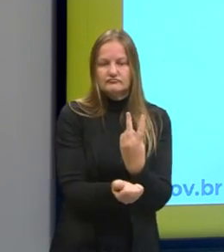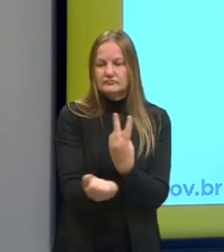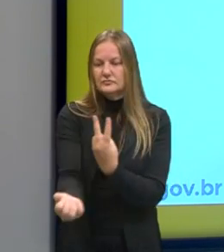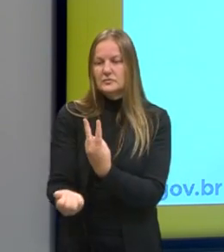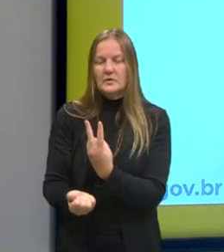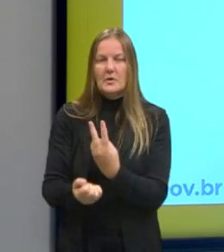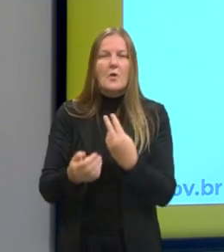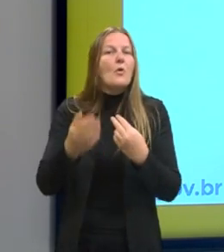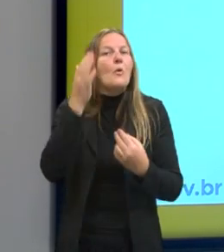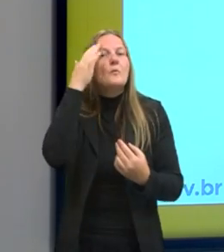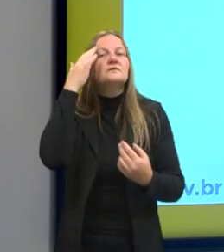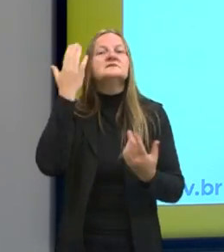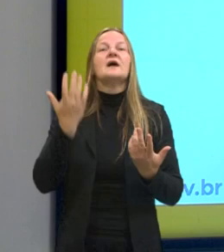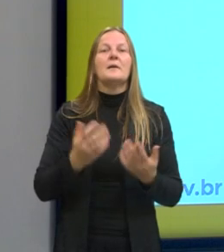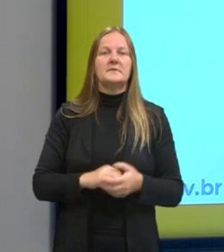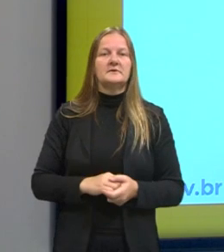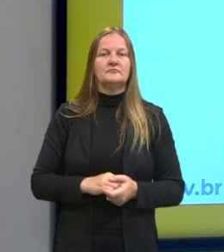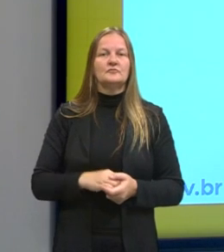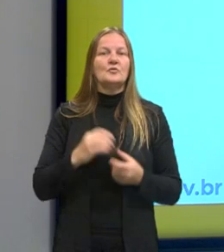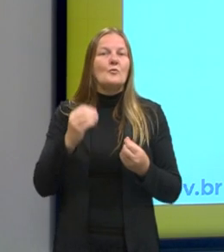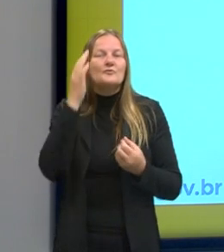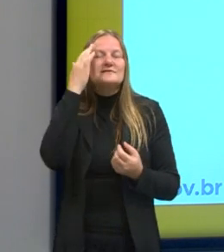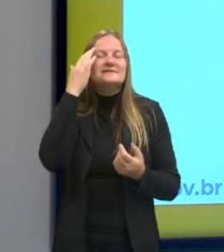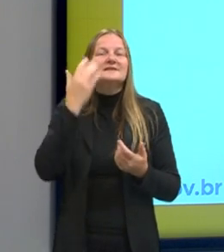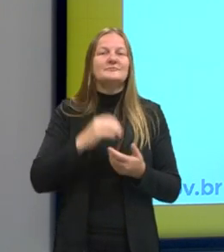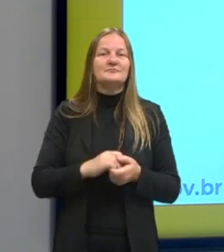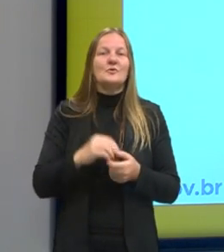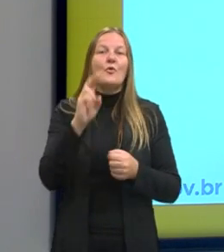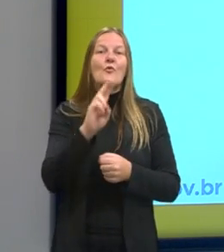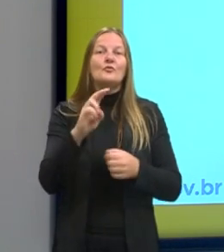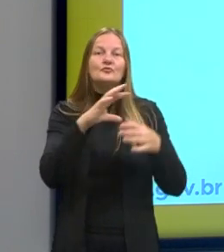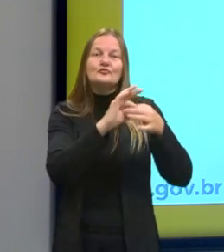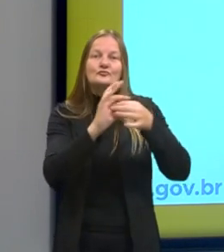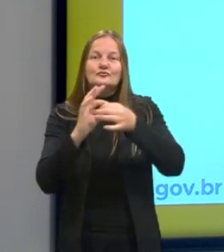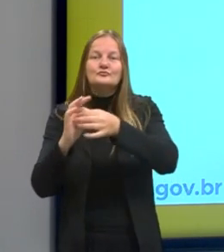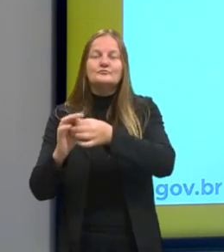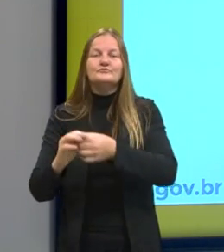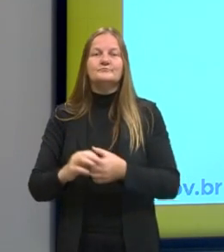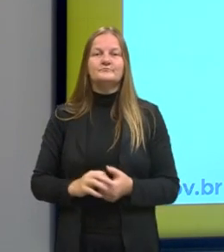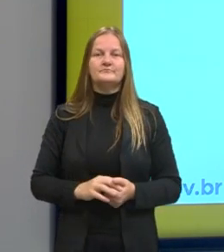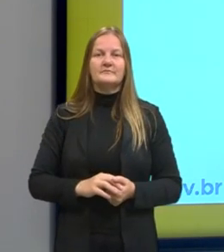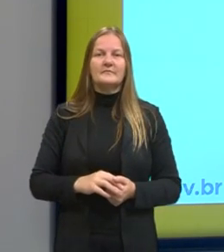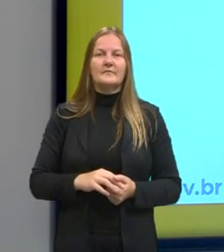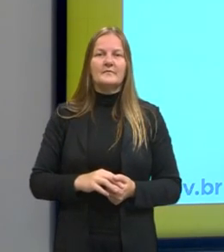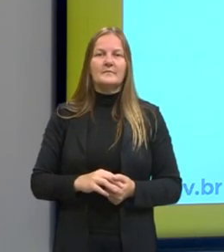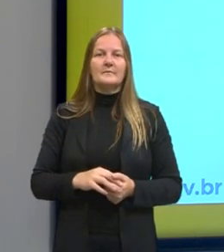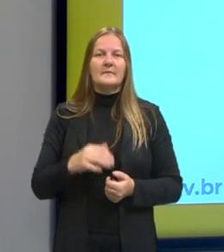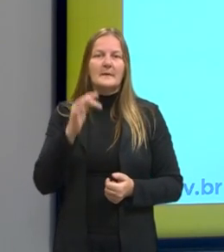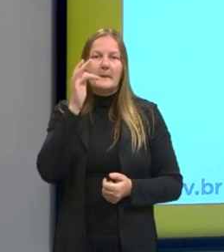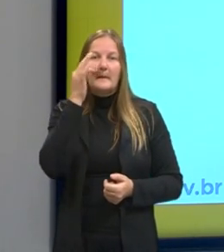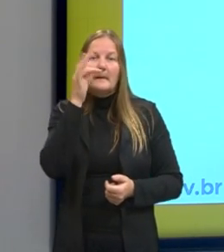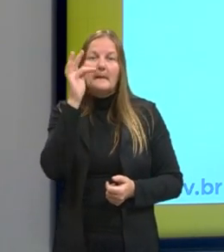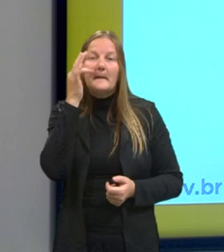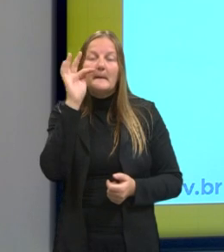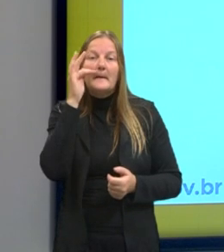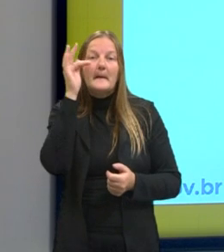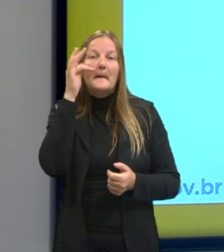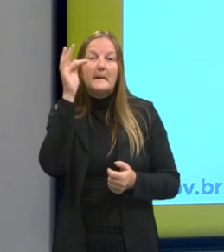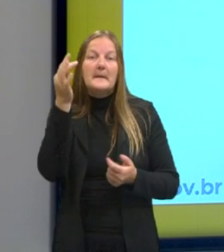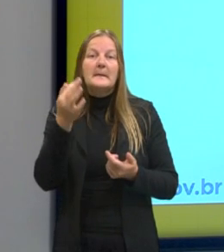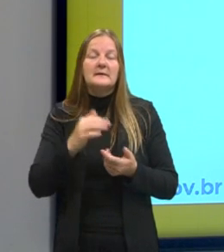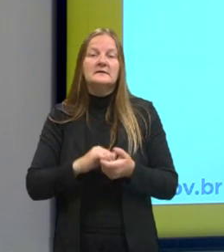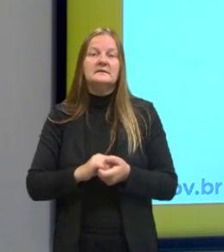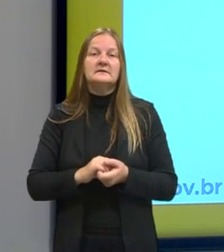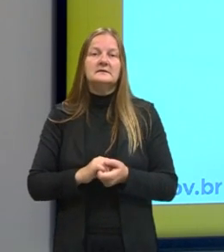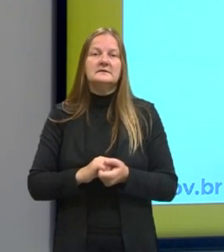Mas como é que eu seleciono se naquele uso a palavra francês vai ser usada como substantivo ou